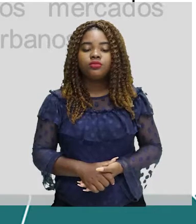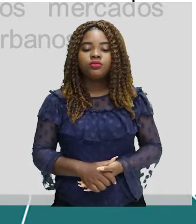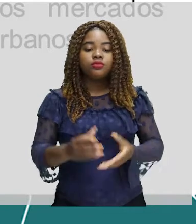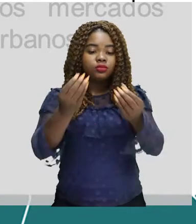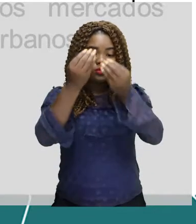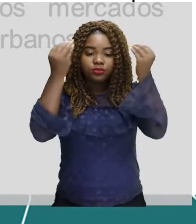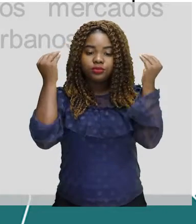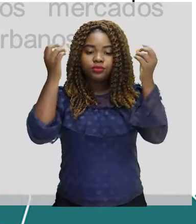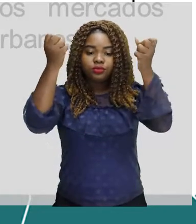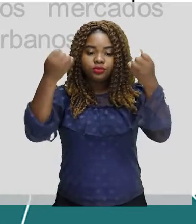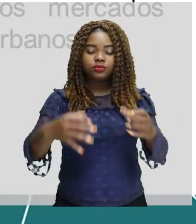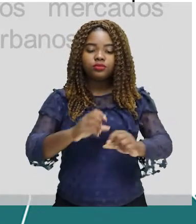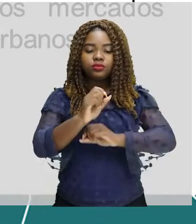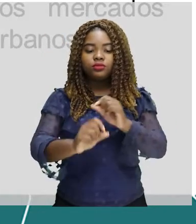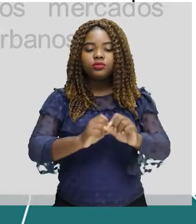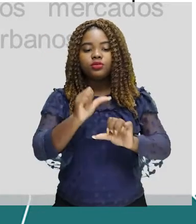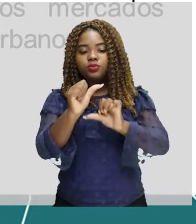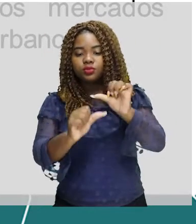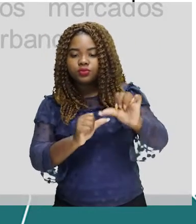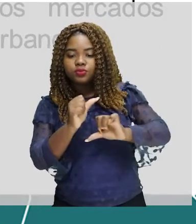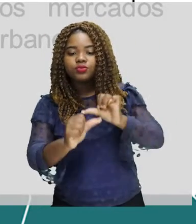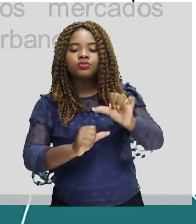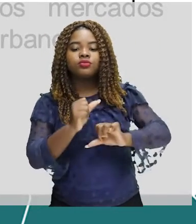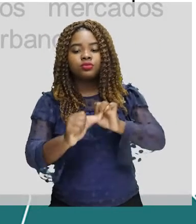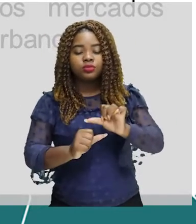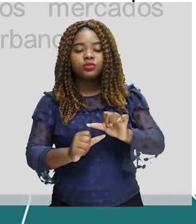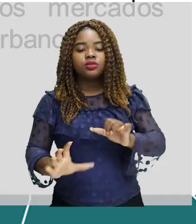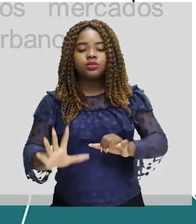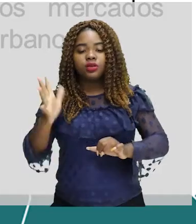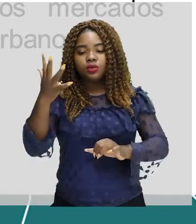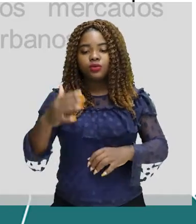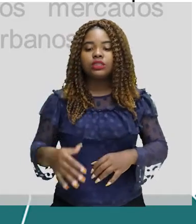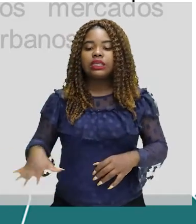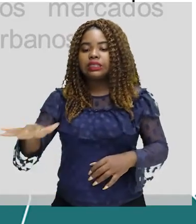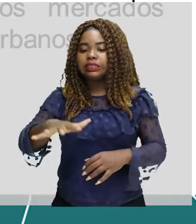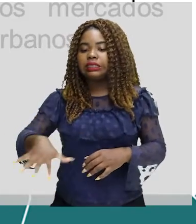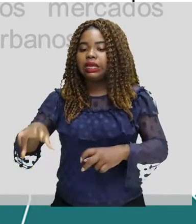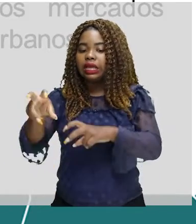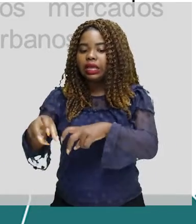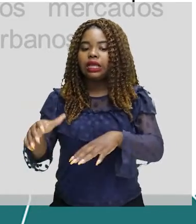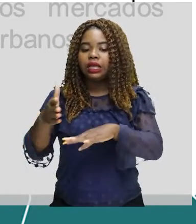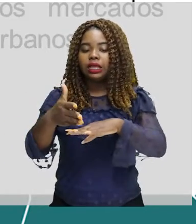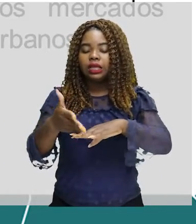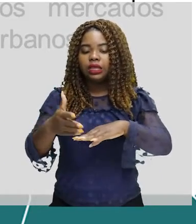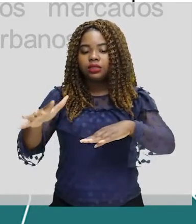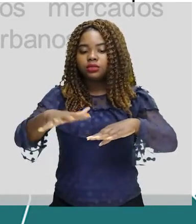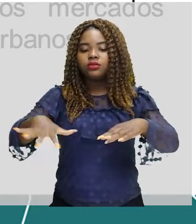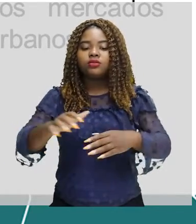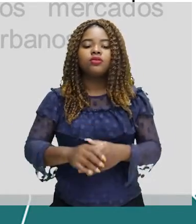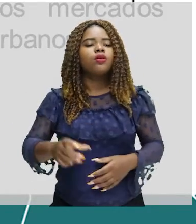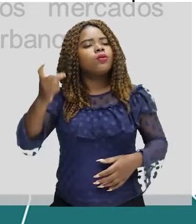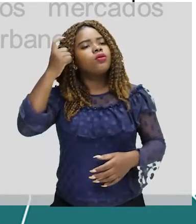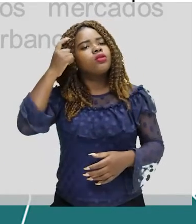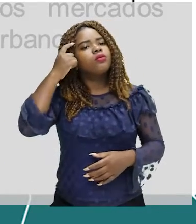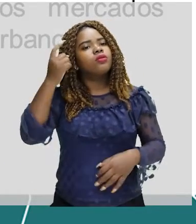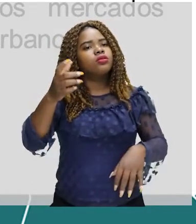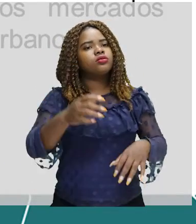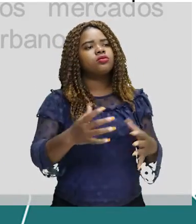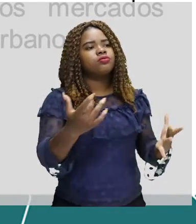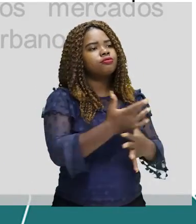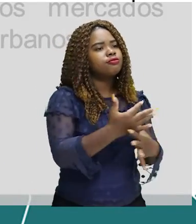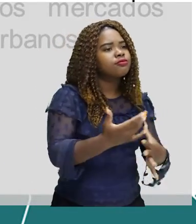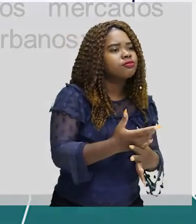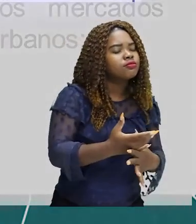das modificações que vêm ocorrendo no espaço rural. Como assim, Marcos? Quando nós falamos assim, urbano, tu já imagina